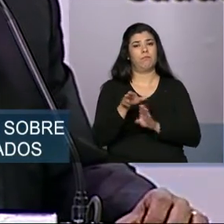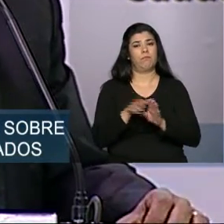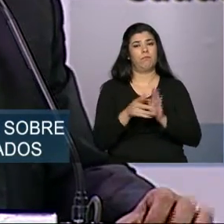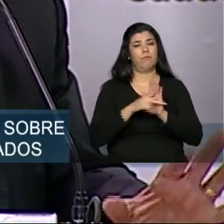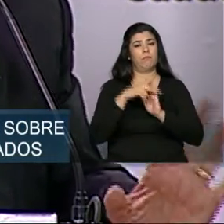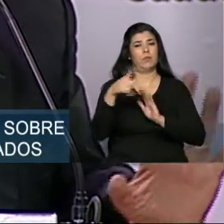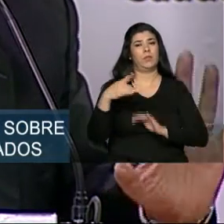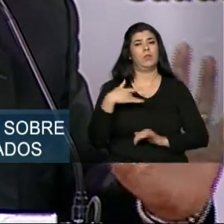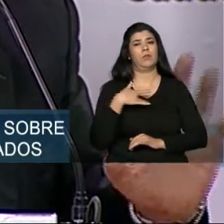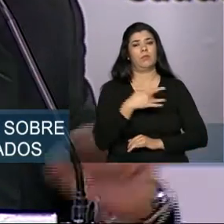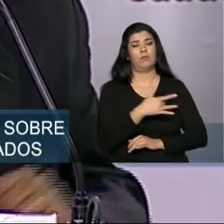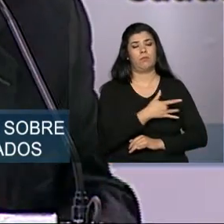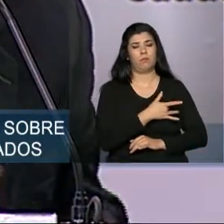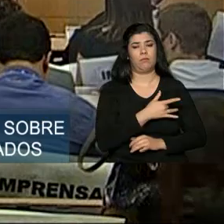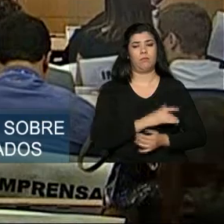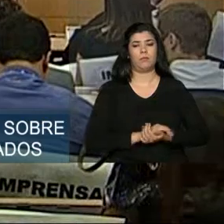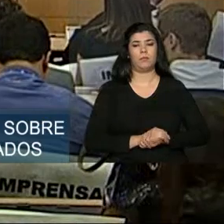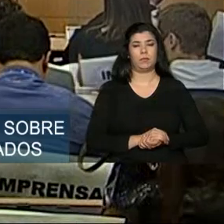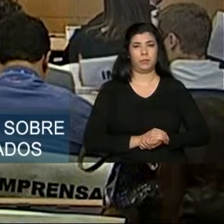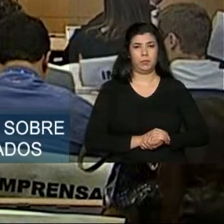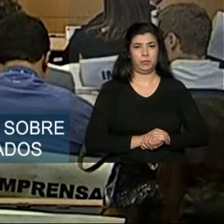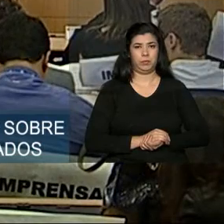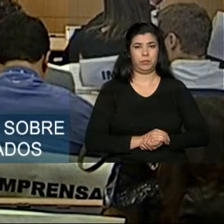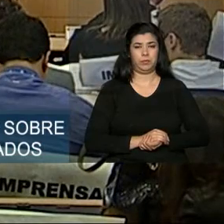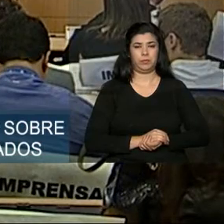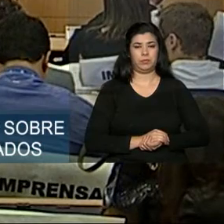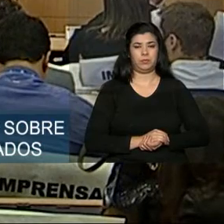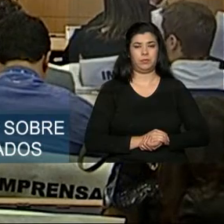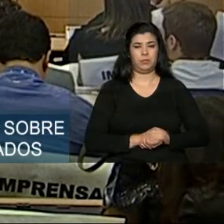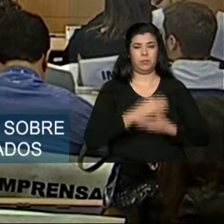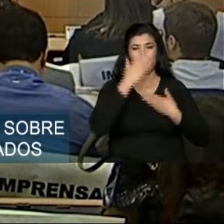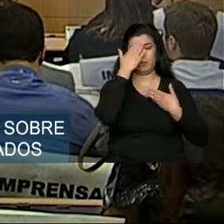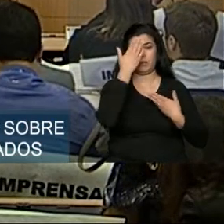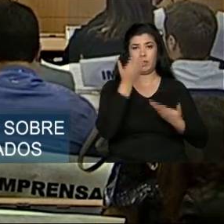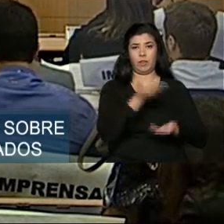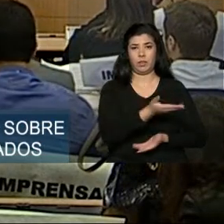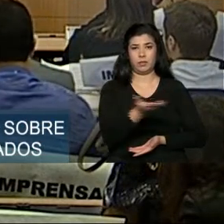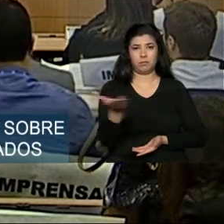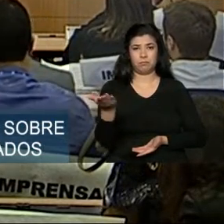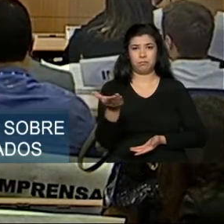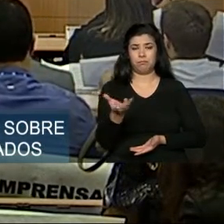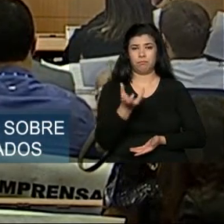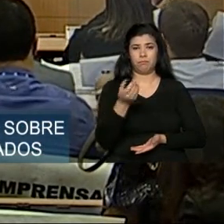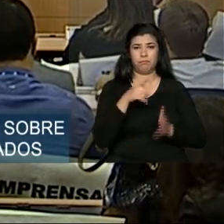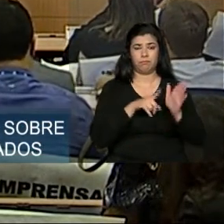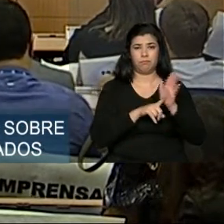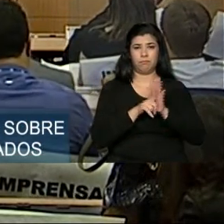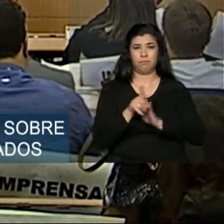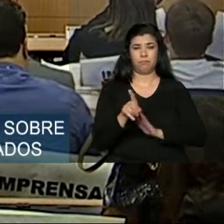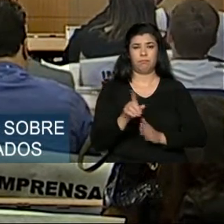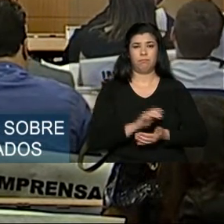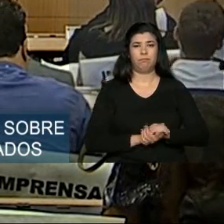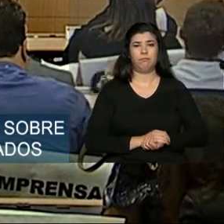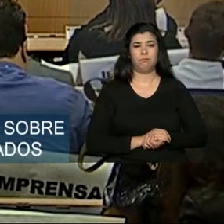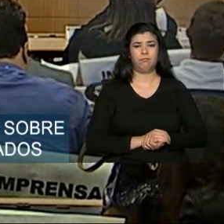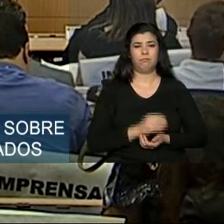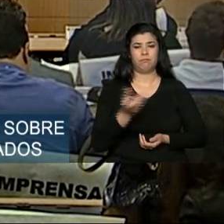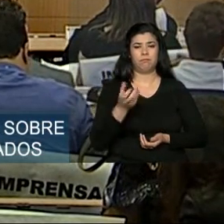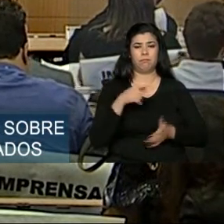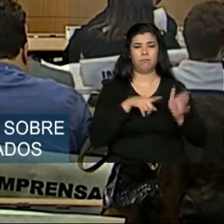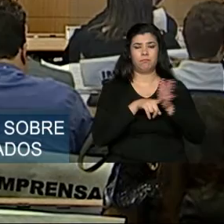sua saúde. É isso. Perfeito. Hã? Muito obrigado. Então, vamos abrir? Alguma pergunta?